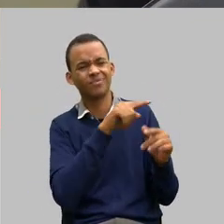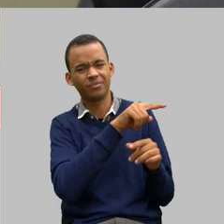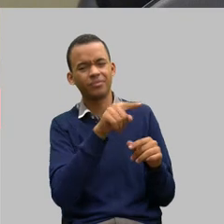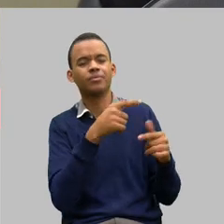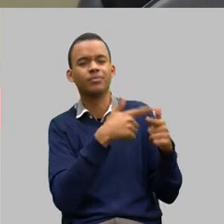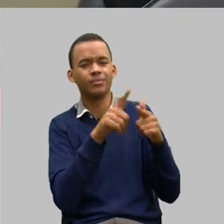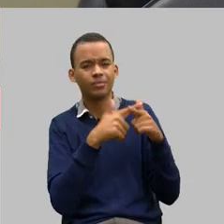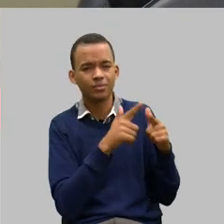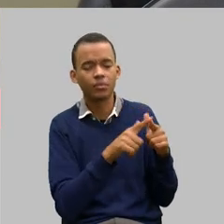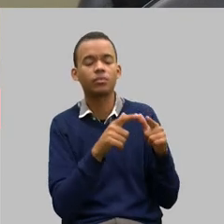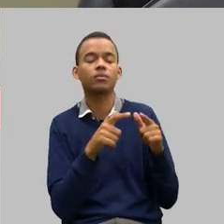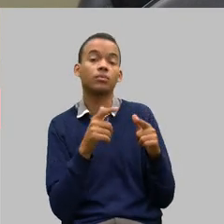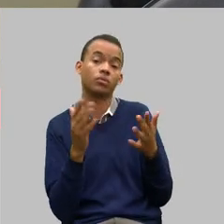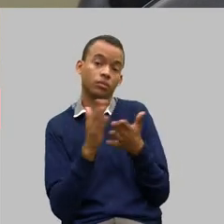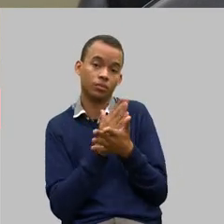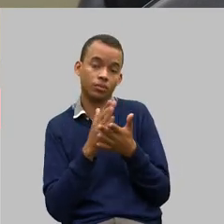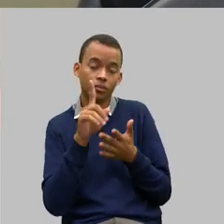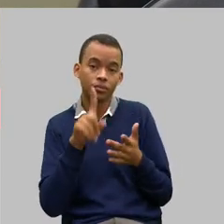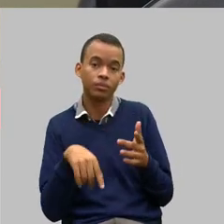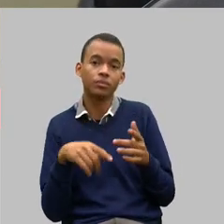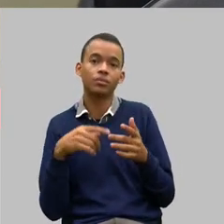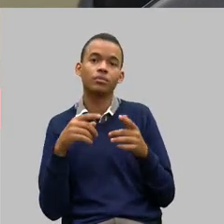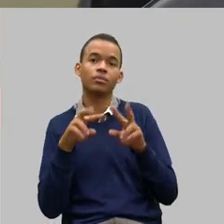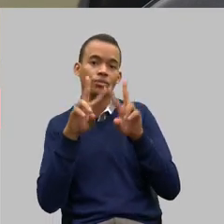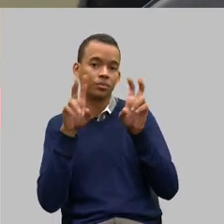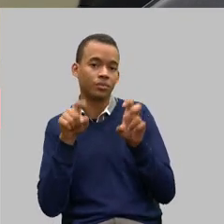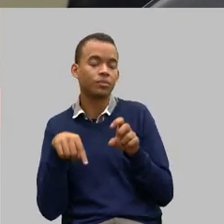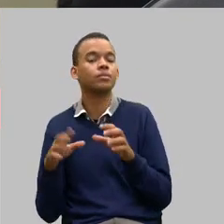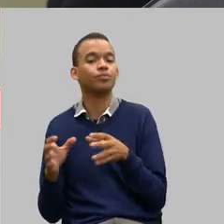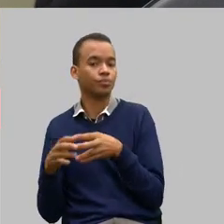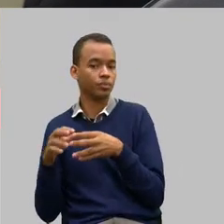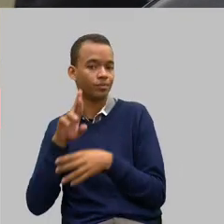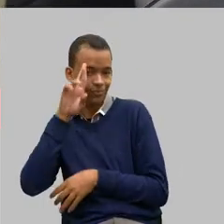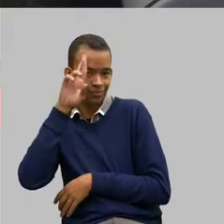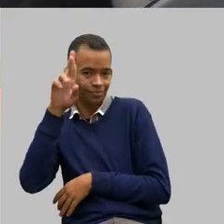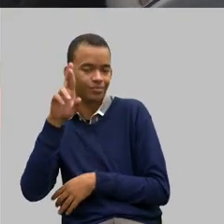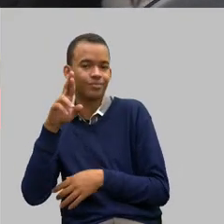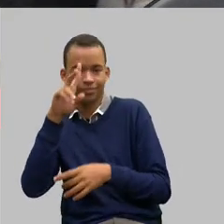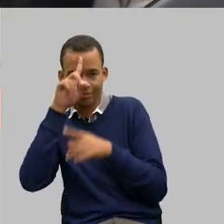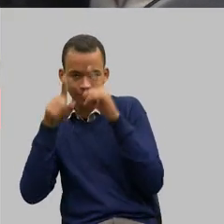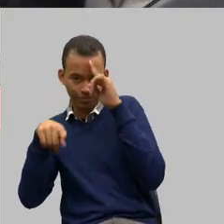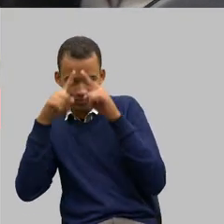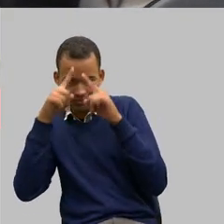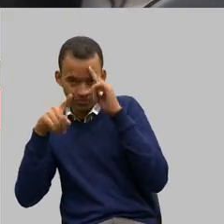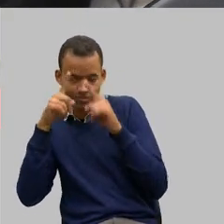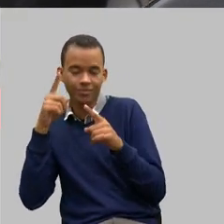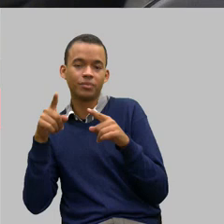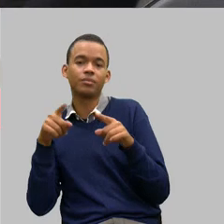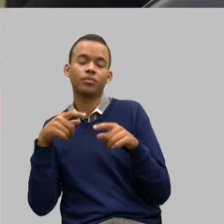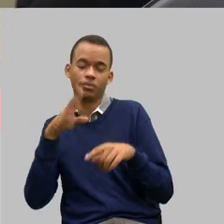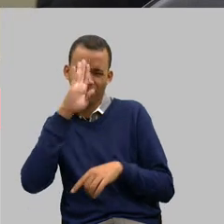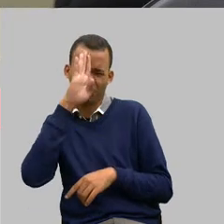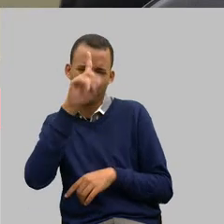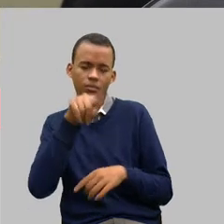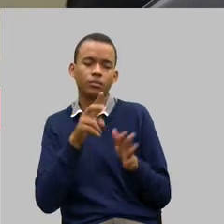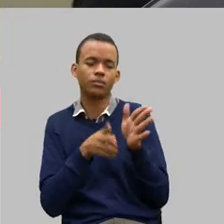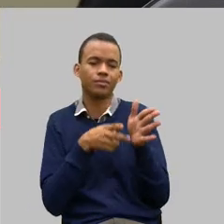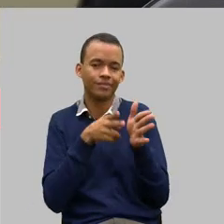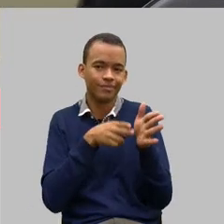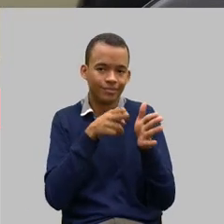região alguns deles diz respeito à nossa comissão o principal é a questão da nossa Malha mesmo